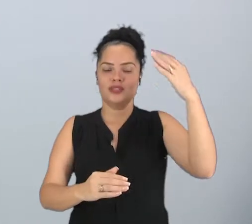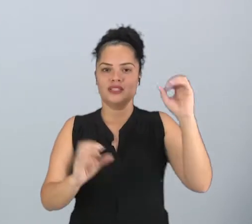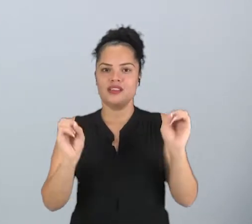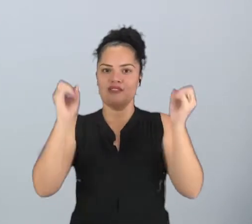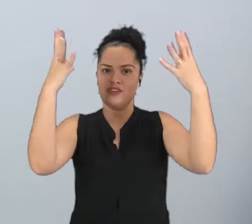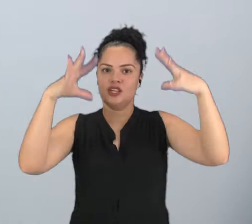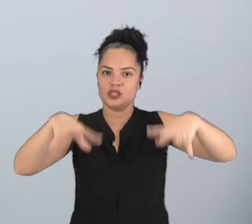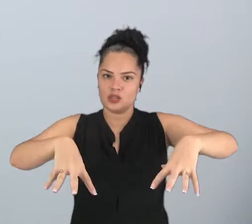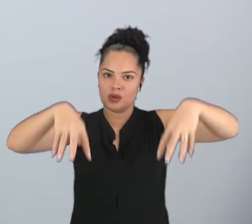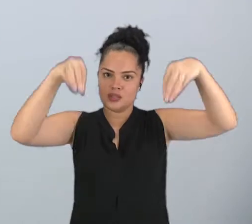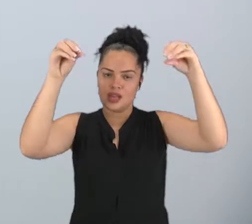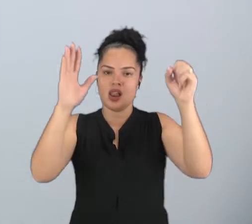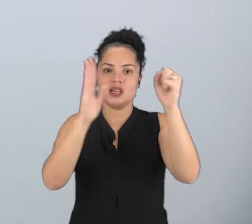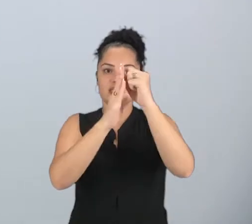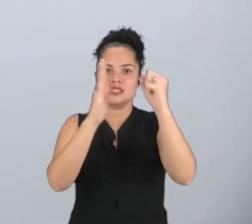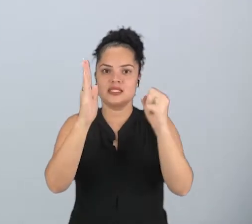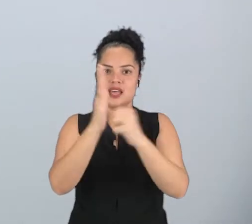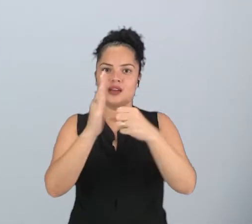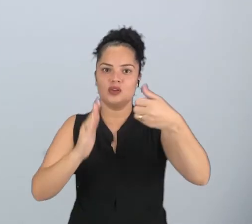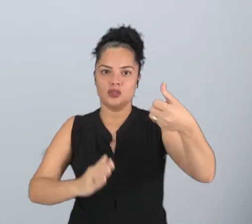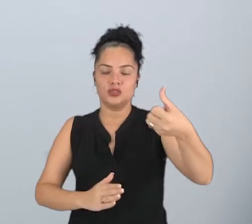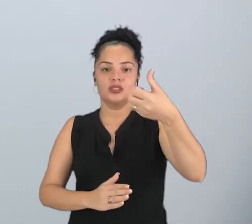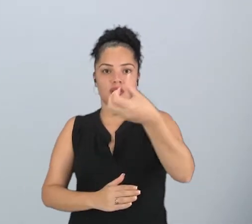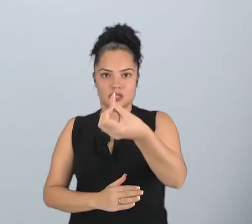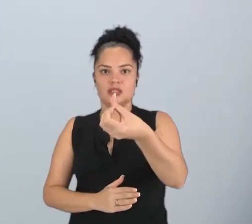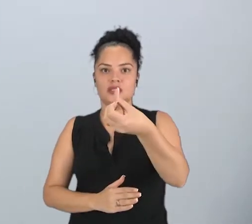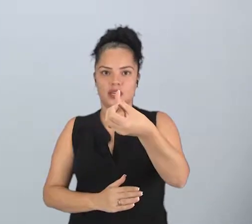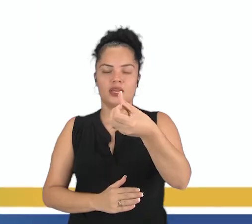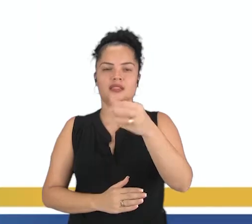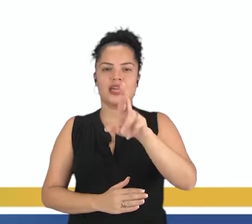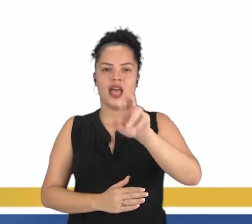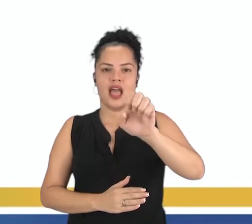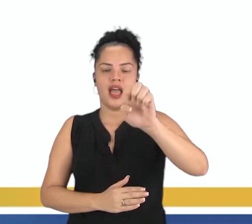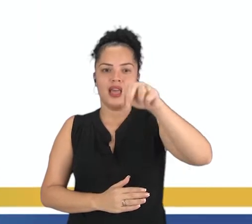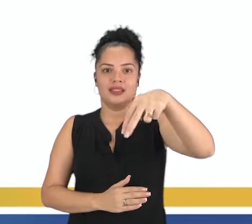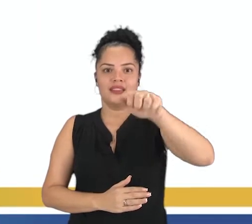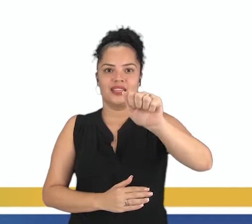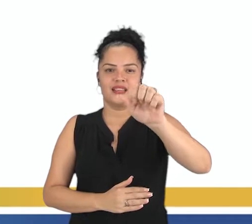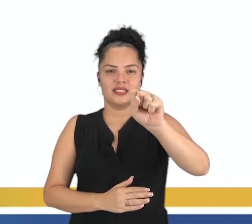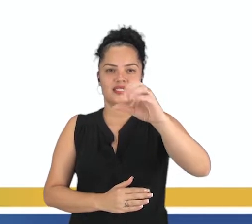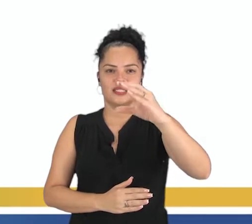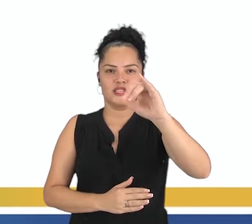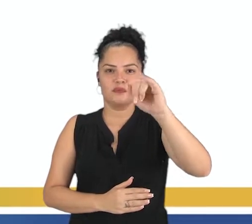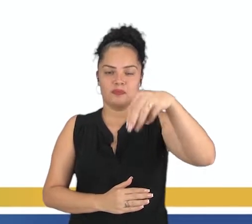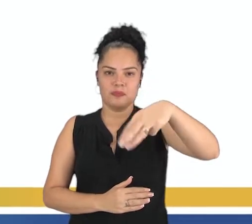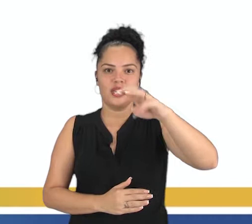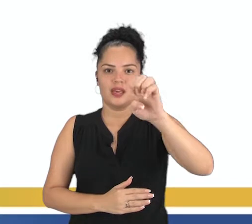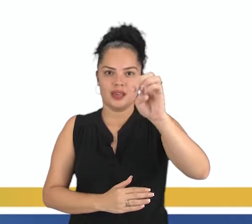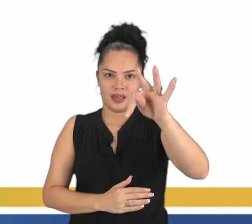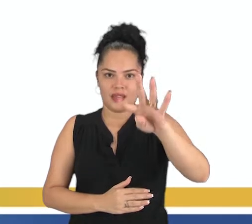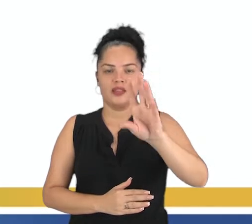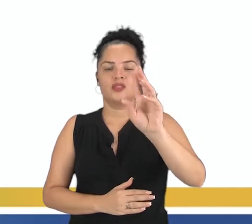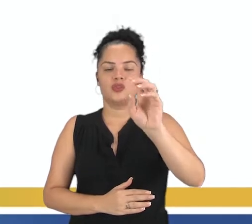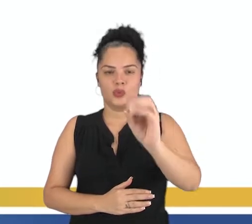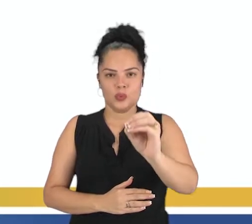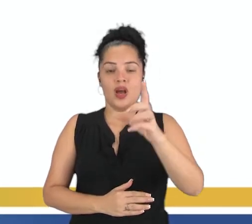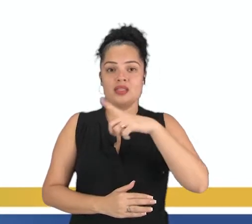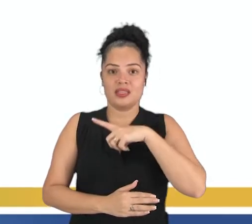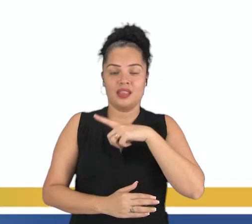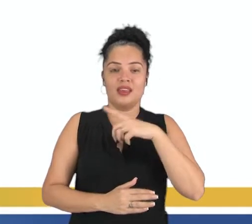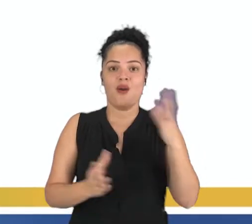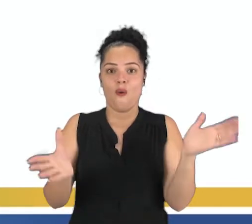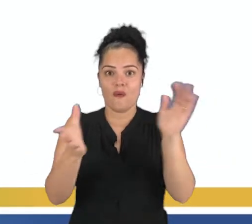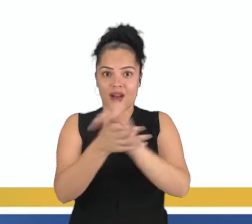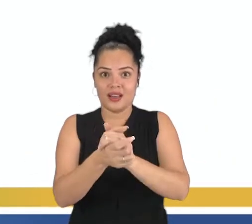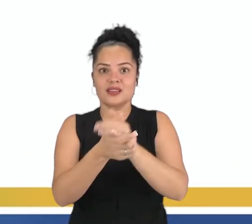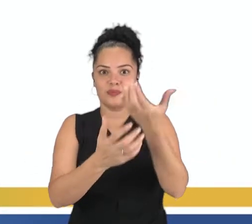no século XVI e nós já estamos no Renascimento. E foi no casamento da princesa florentina Maria de Médici